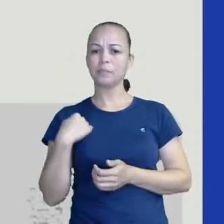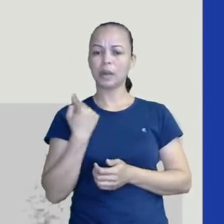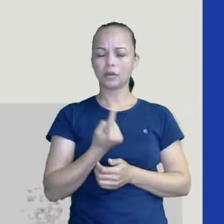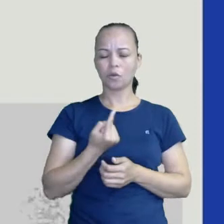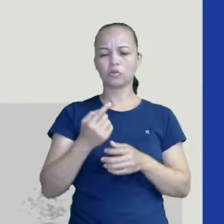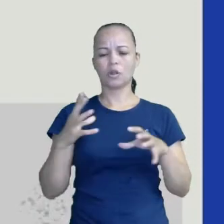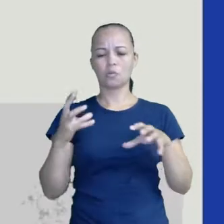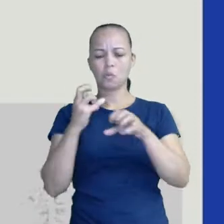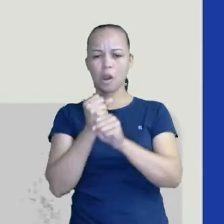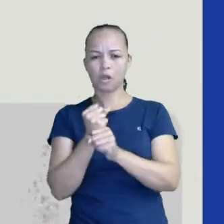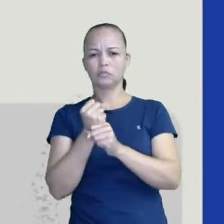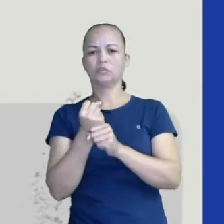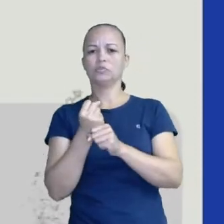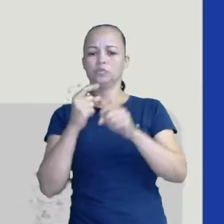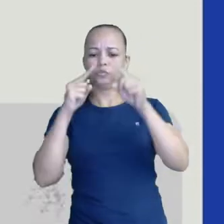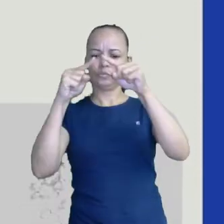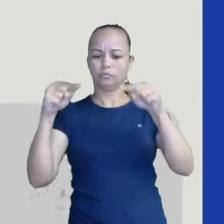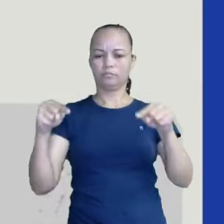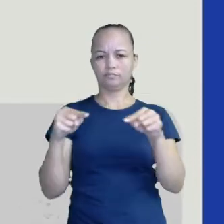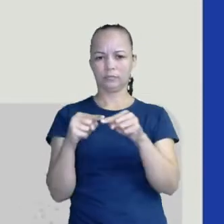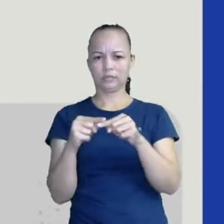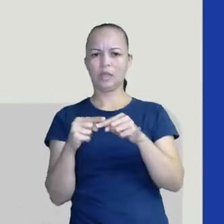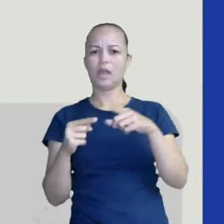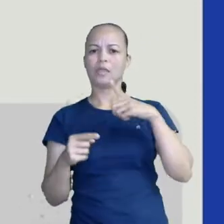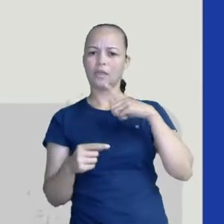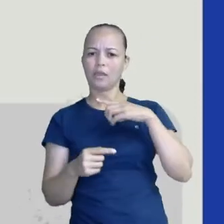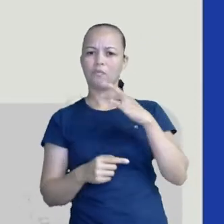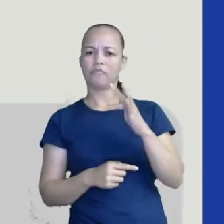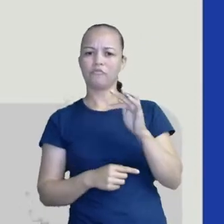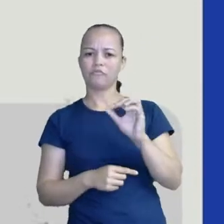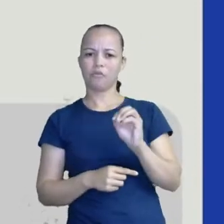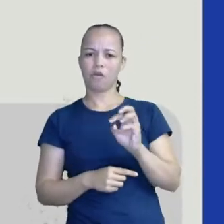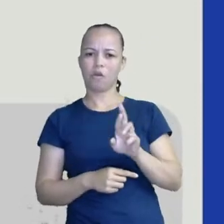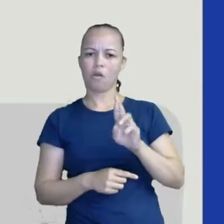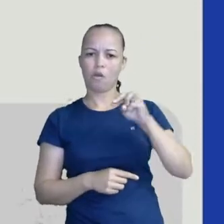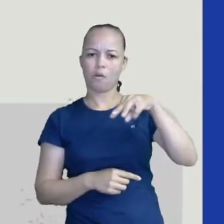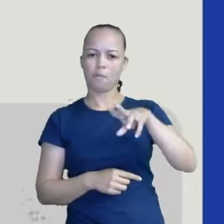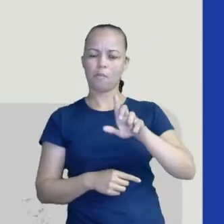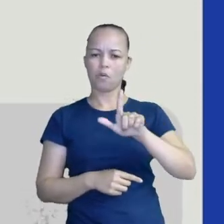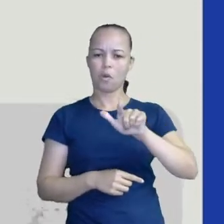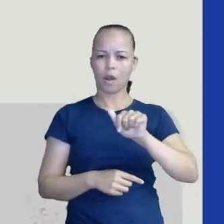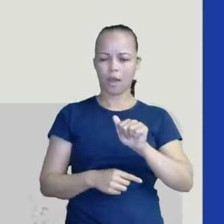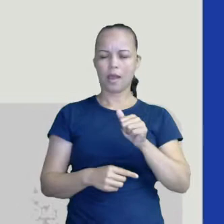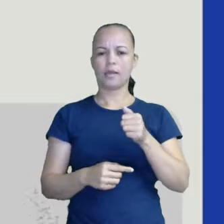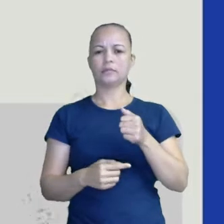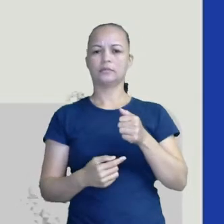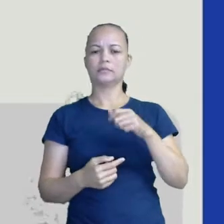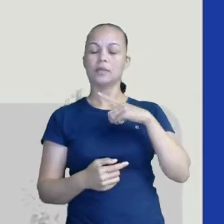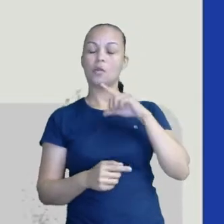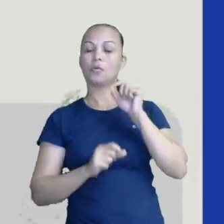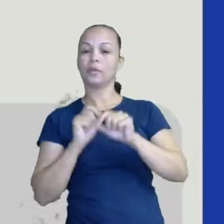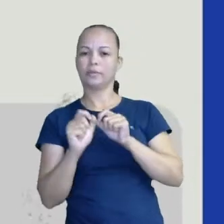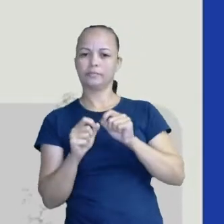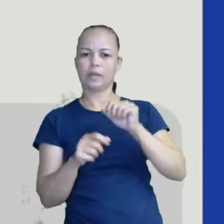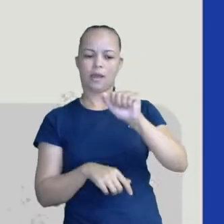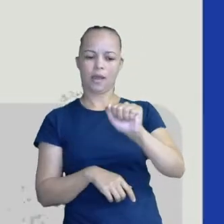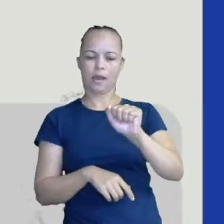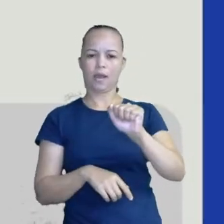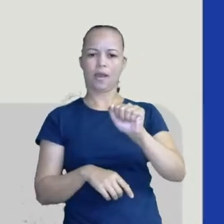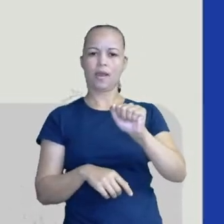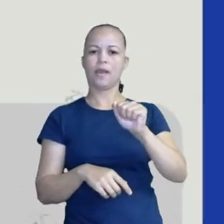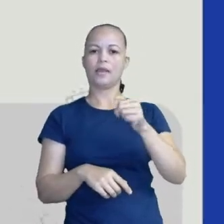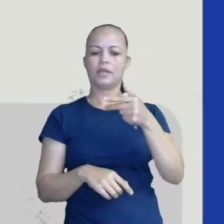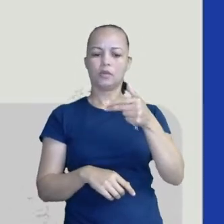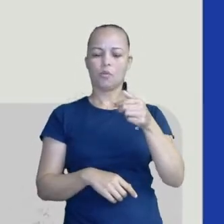calcular esse triângulo existe uma fórmula que essa fórmula é a igual a b